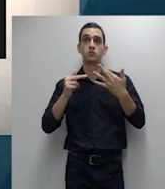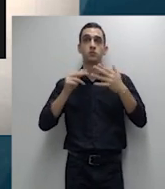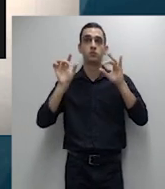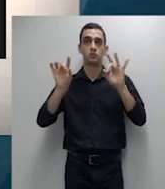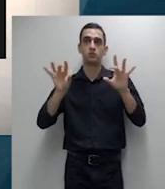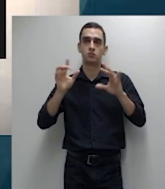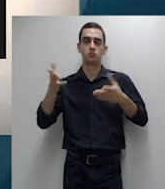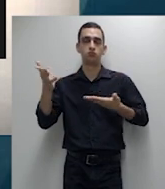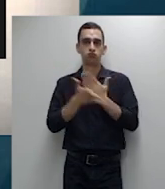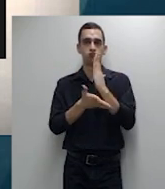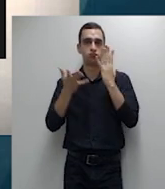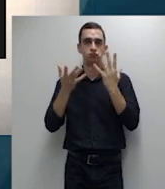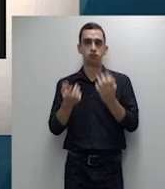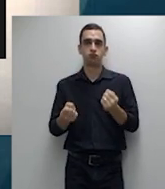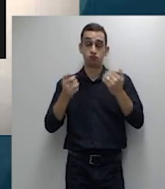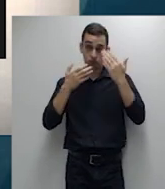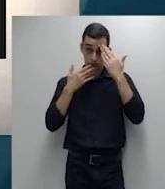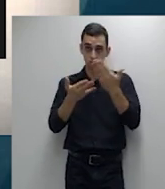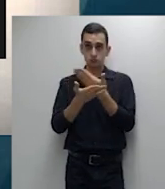obrigado